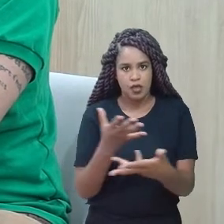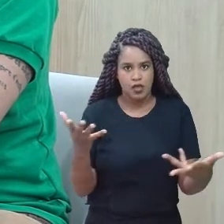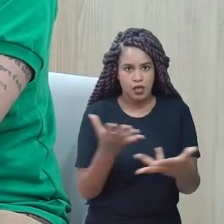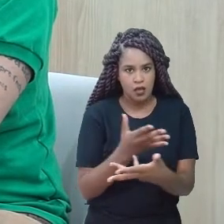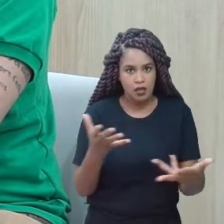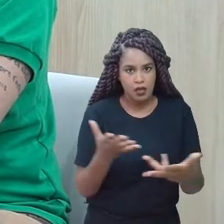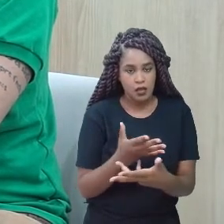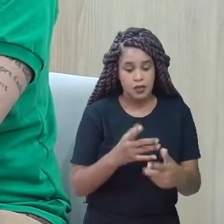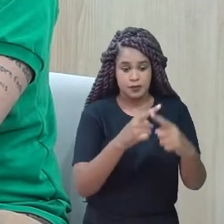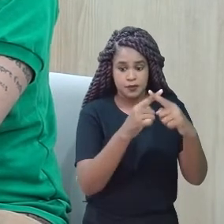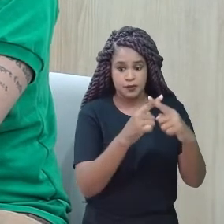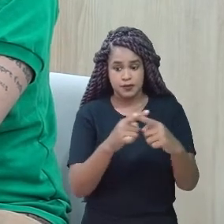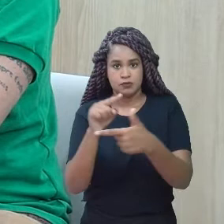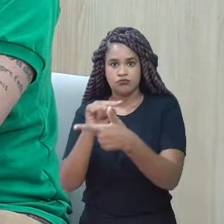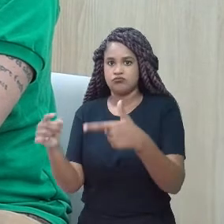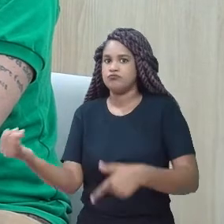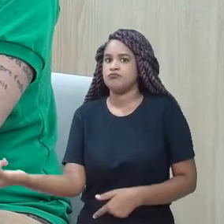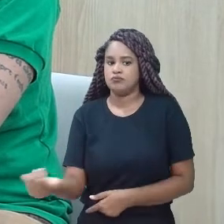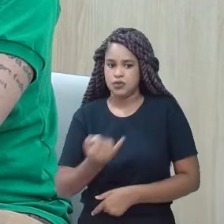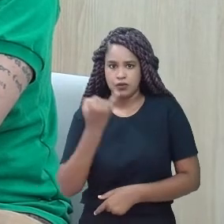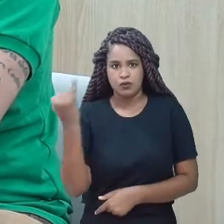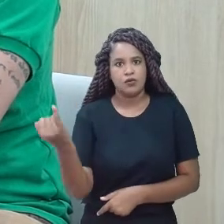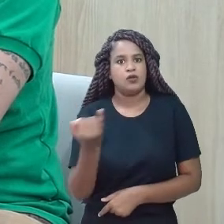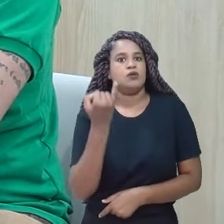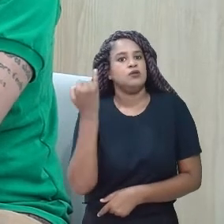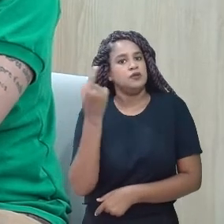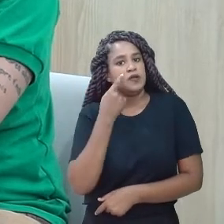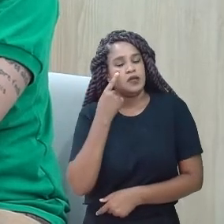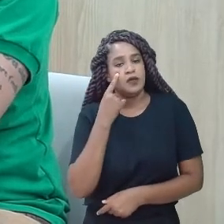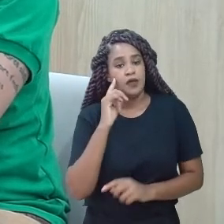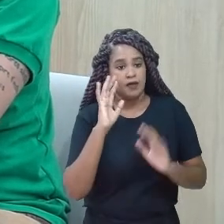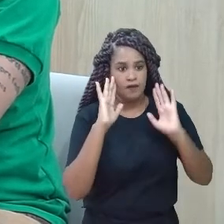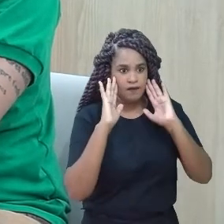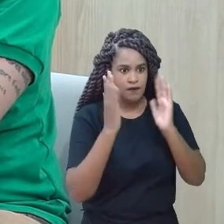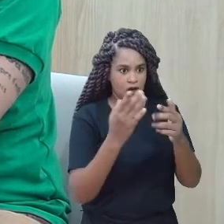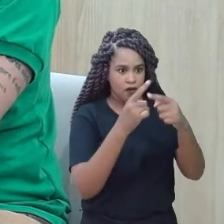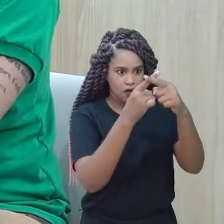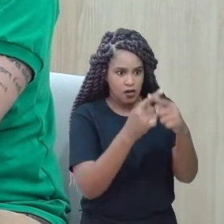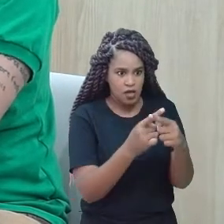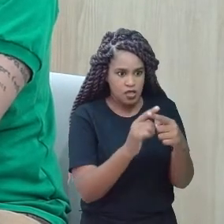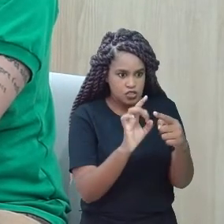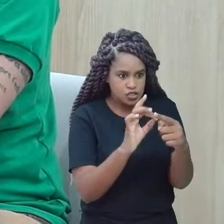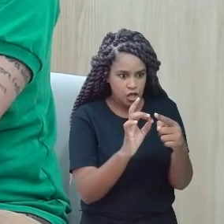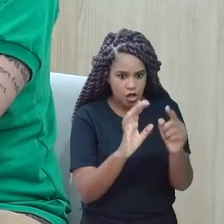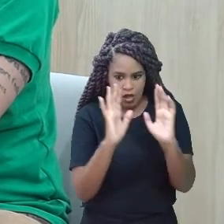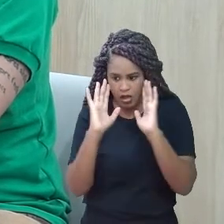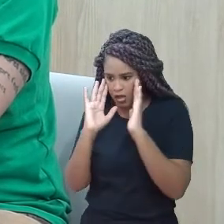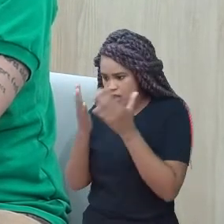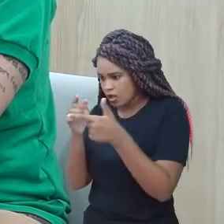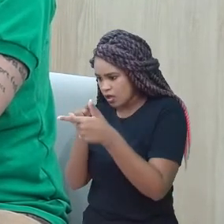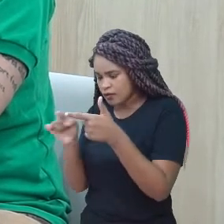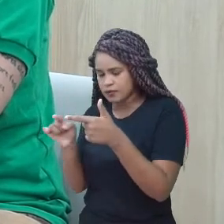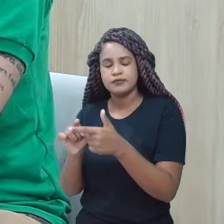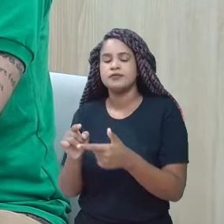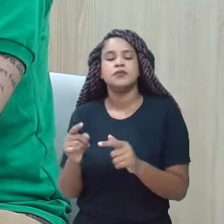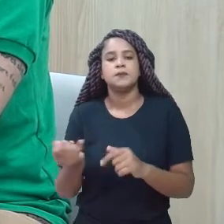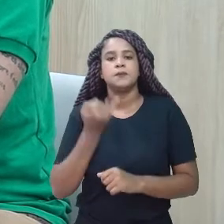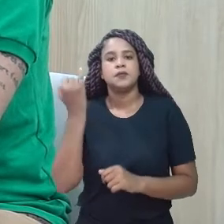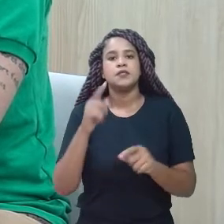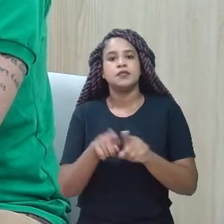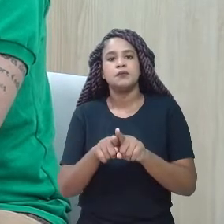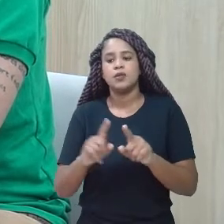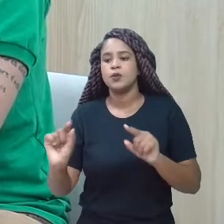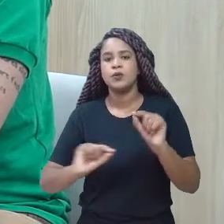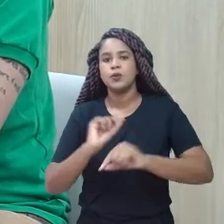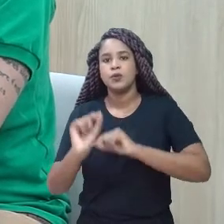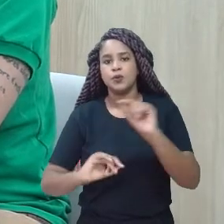divisores é essencial, ou seja, ao invés de ver múltiplos e depois divisores, é importante, principalmente esse esquema que a professora